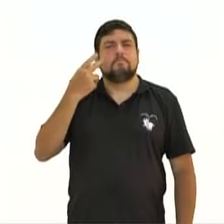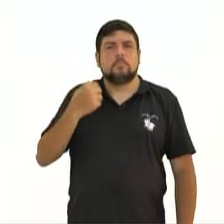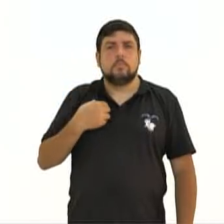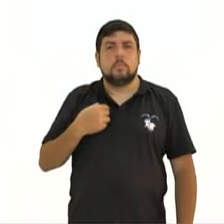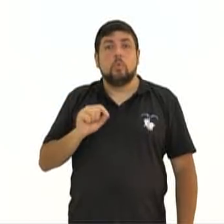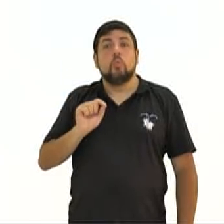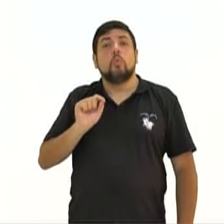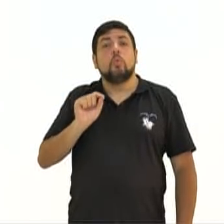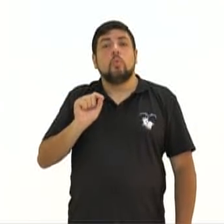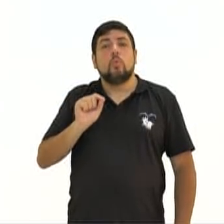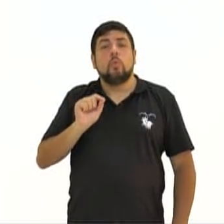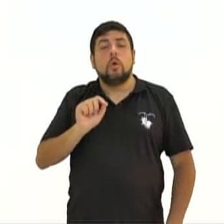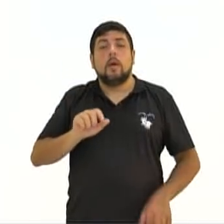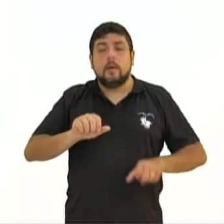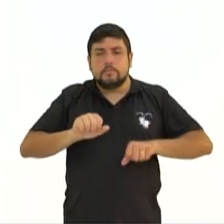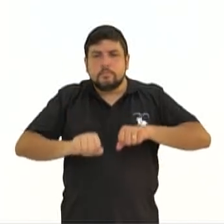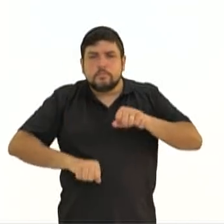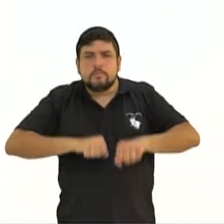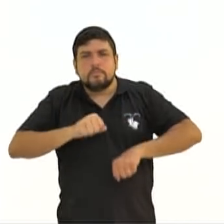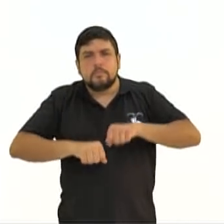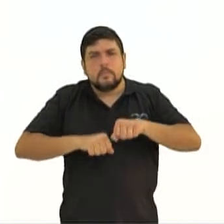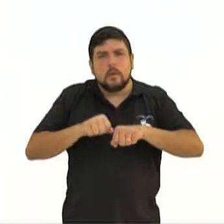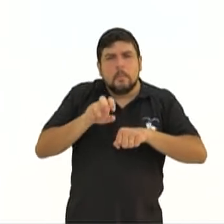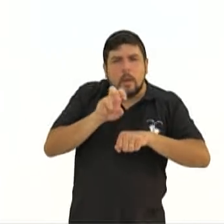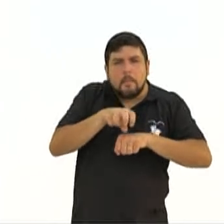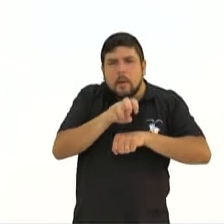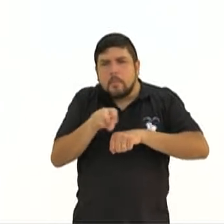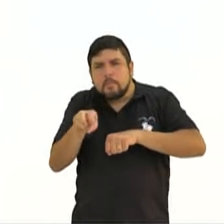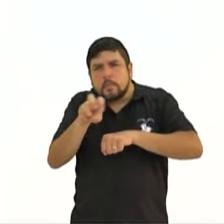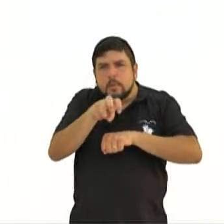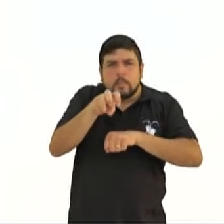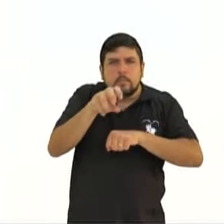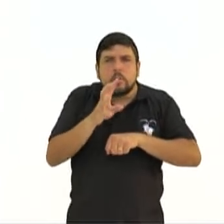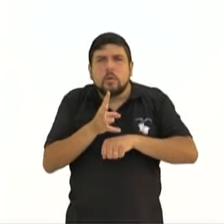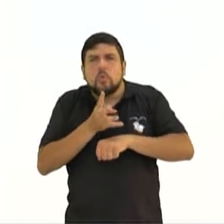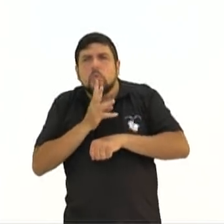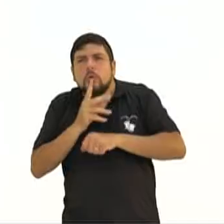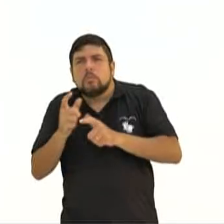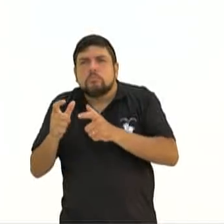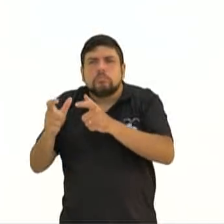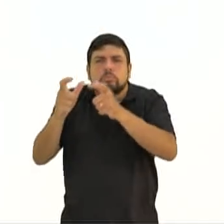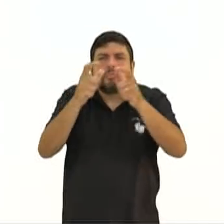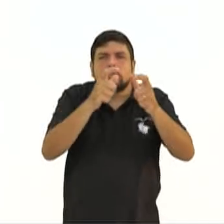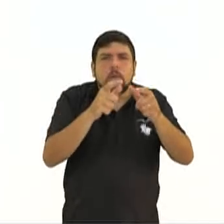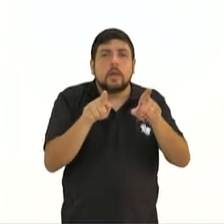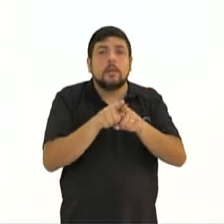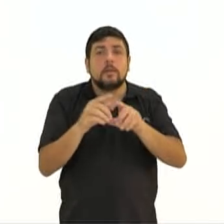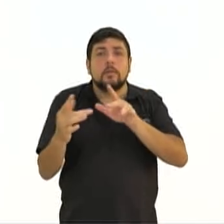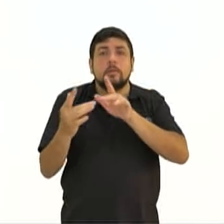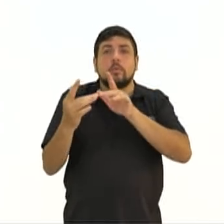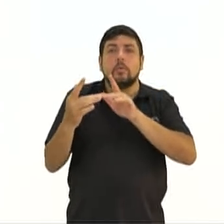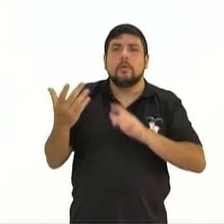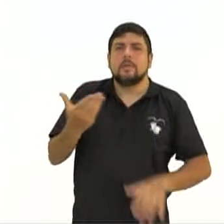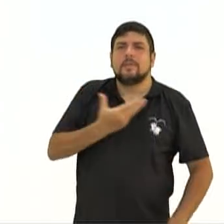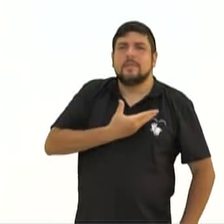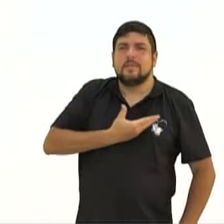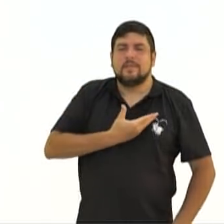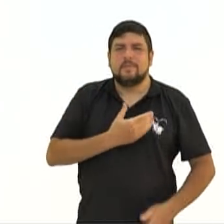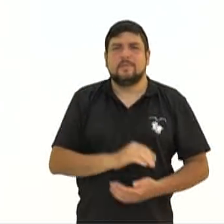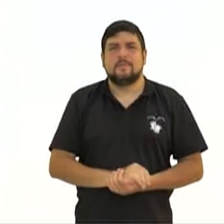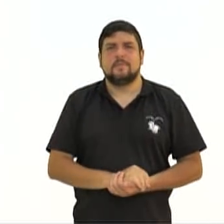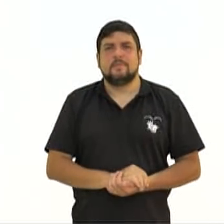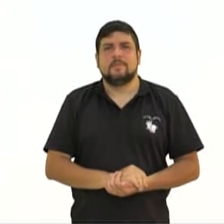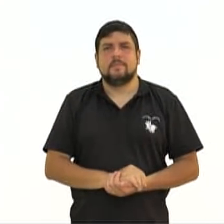para conhecer lugares e fazer amigos. Por quê? A ideia é você usar a